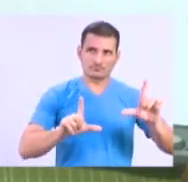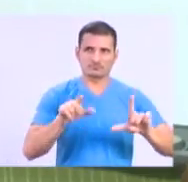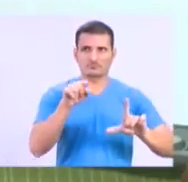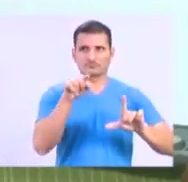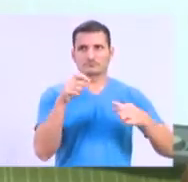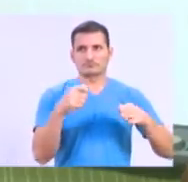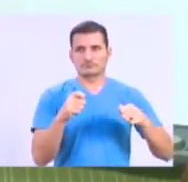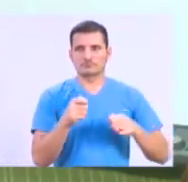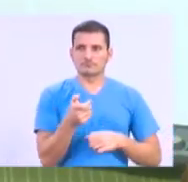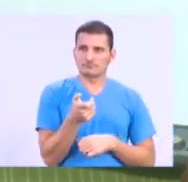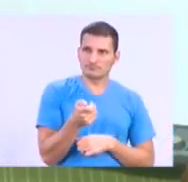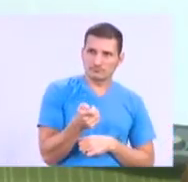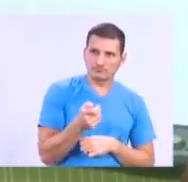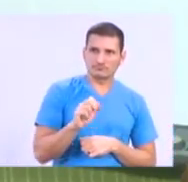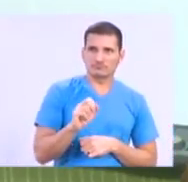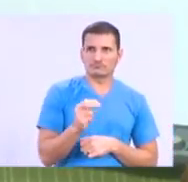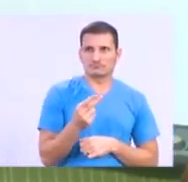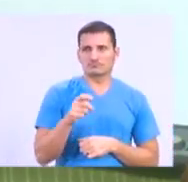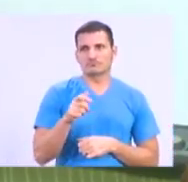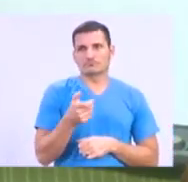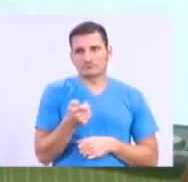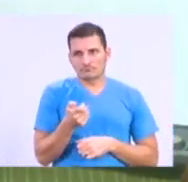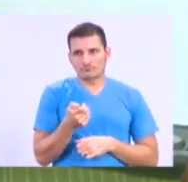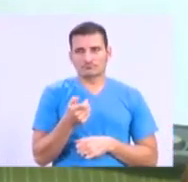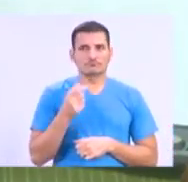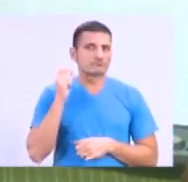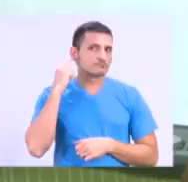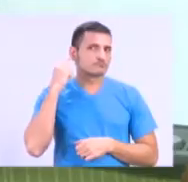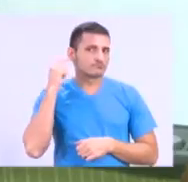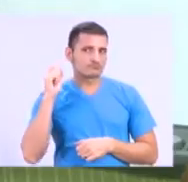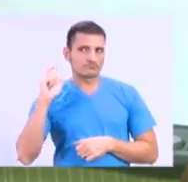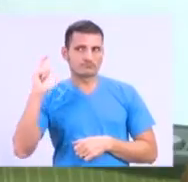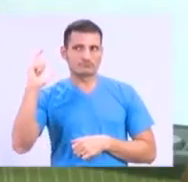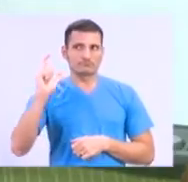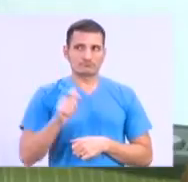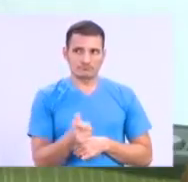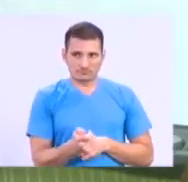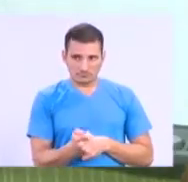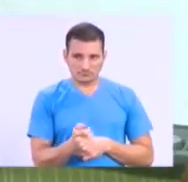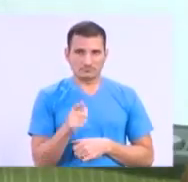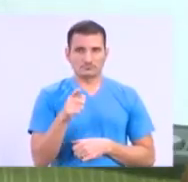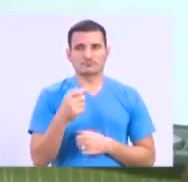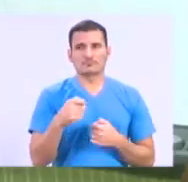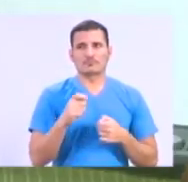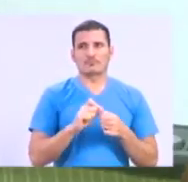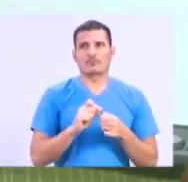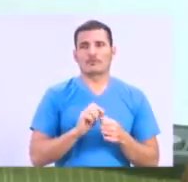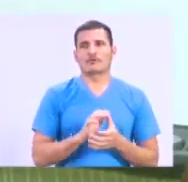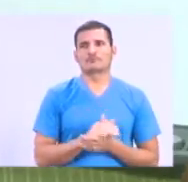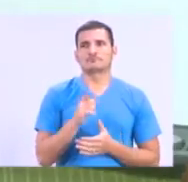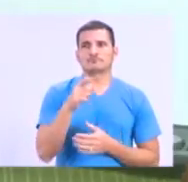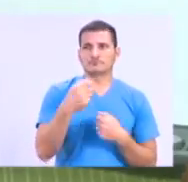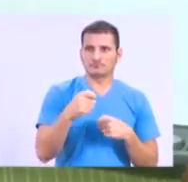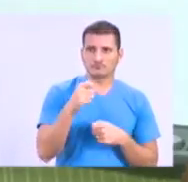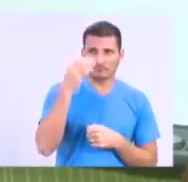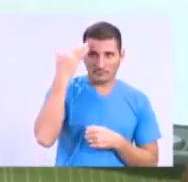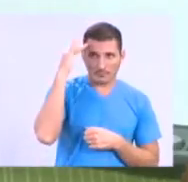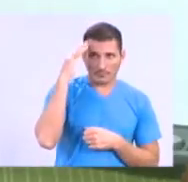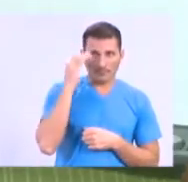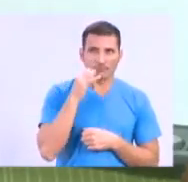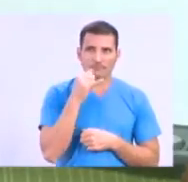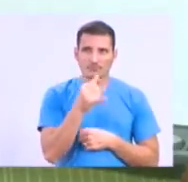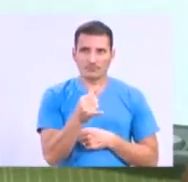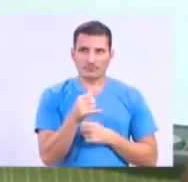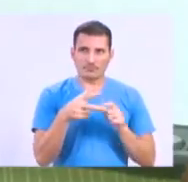mudar de canal, aumentar o volume, você tem um controle remoto para fazer isso, né. Você precisa entender de eletrônica para